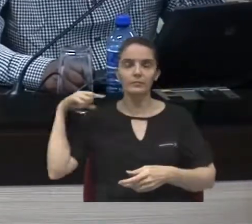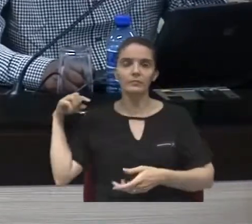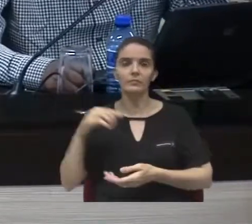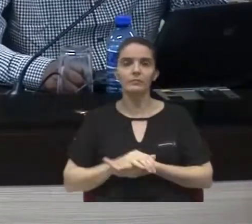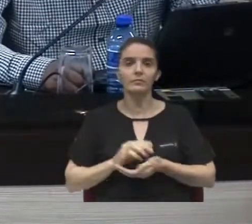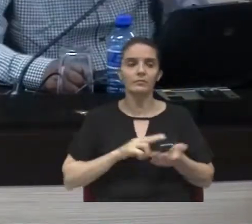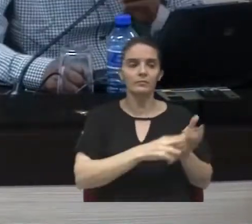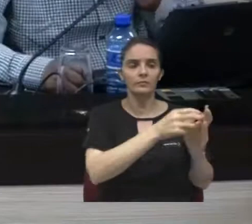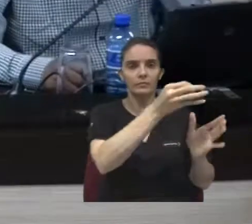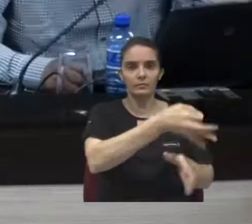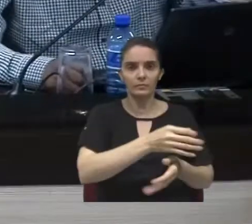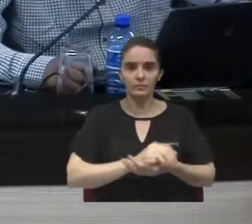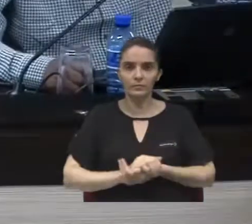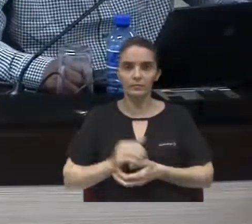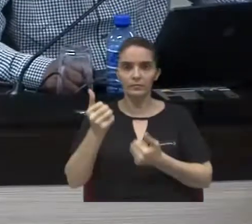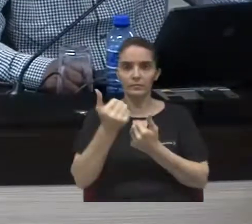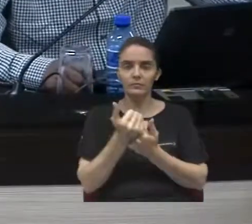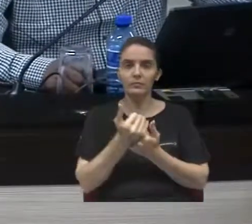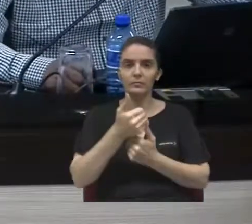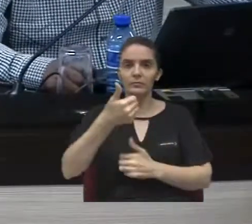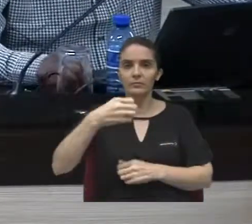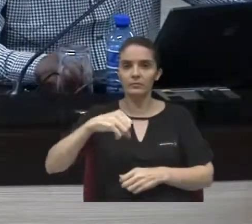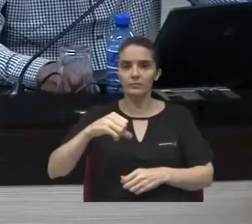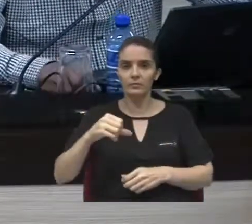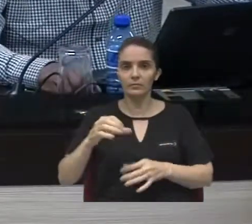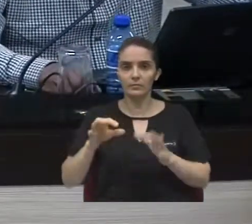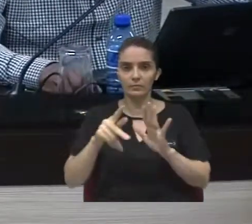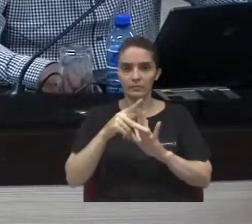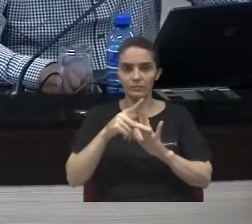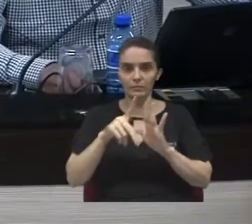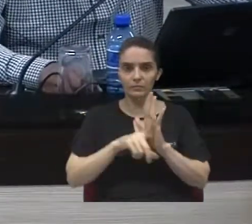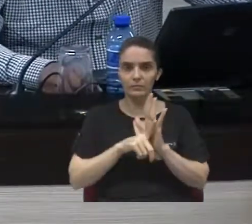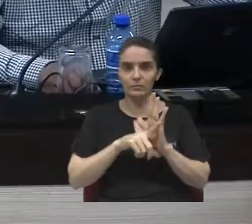Às comissões. Substitutivo 19 ao projeto de lei